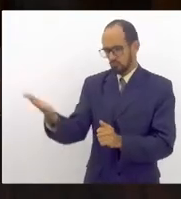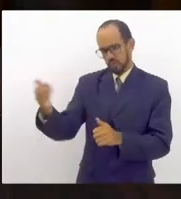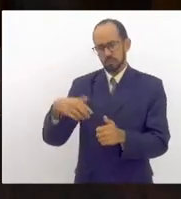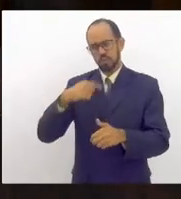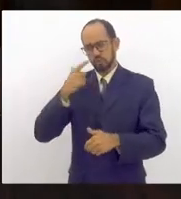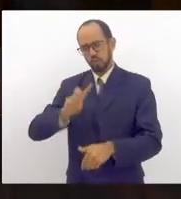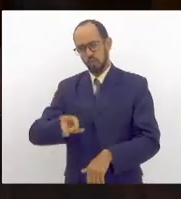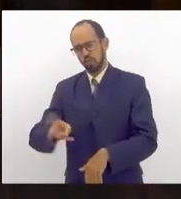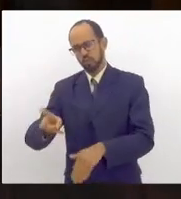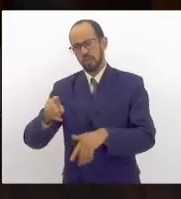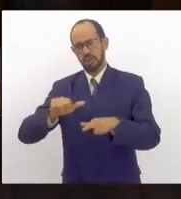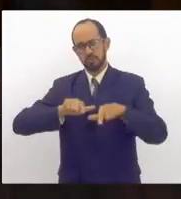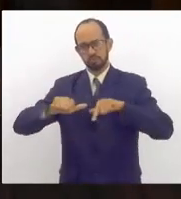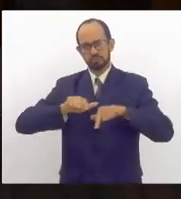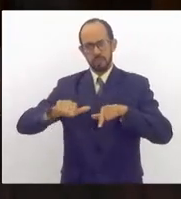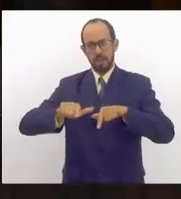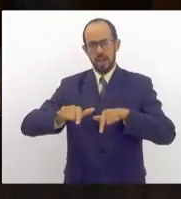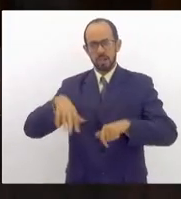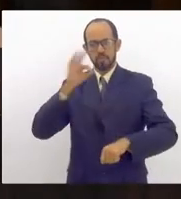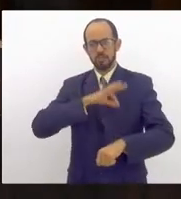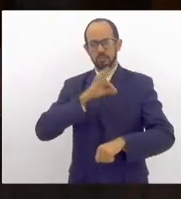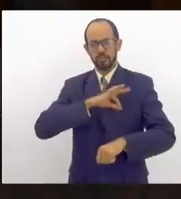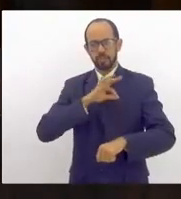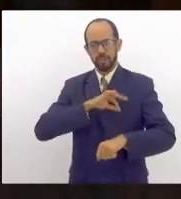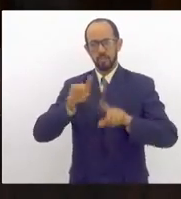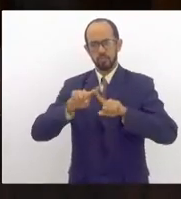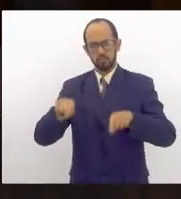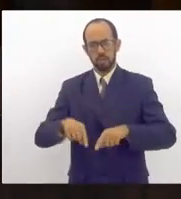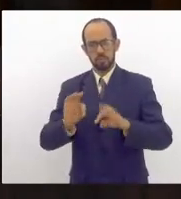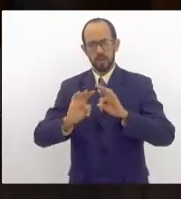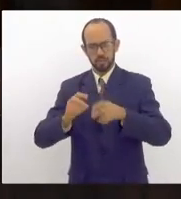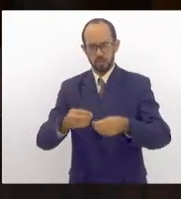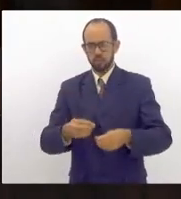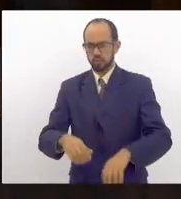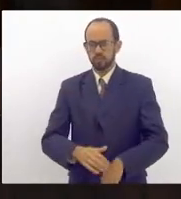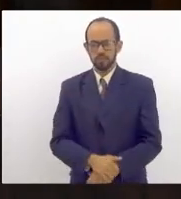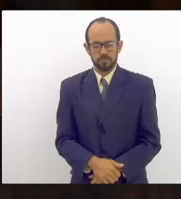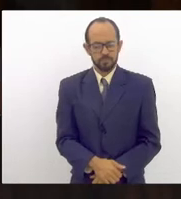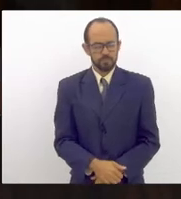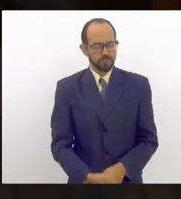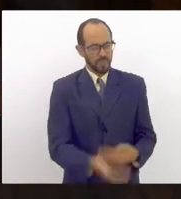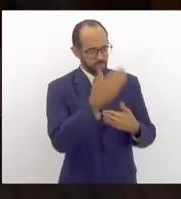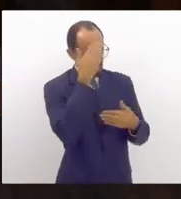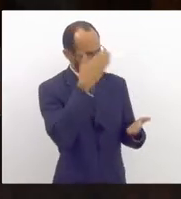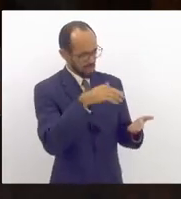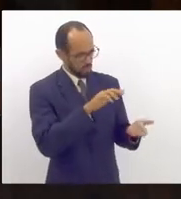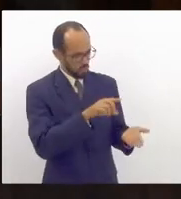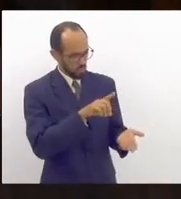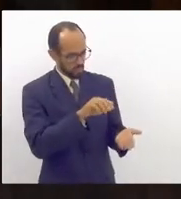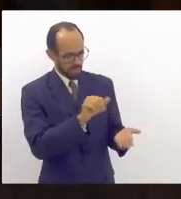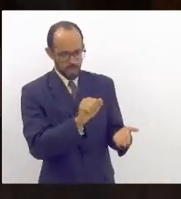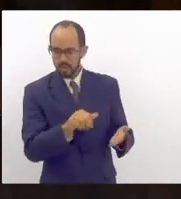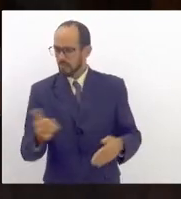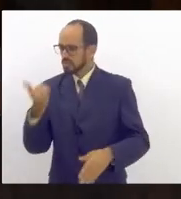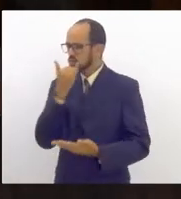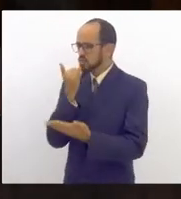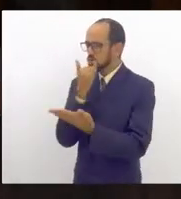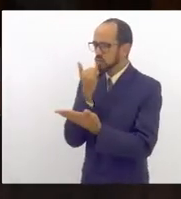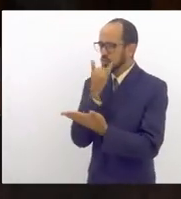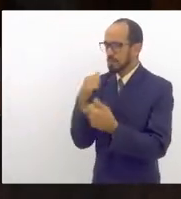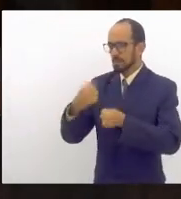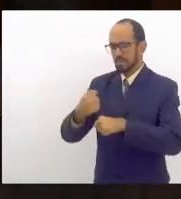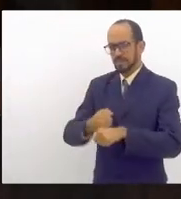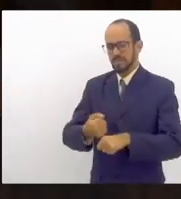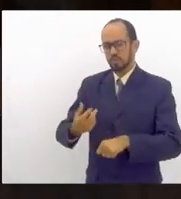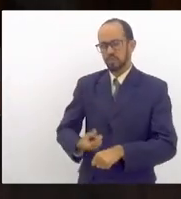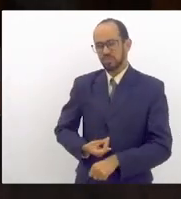trabalho emprego e renda Digno Para todos e todas Boa noite obrigada Duda e eu vou precisar pedir desculpas por favor pode estar me